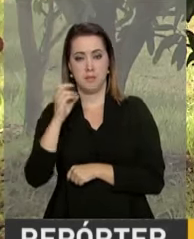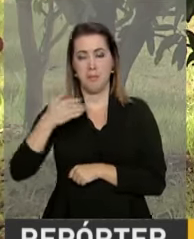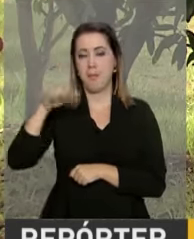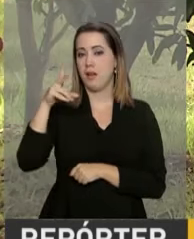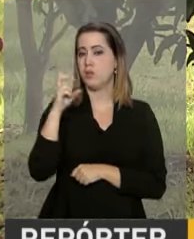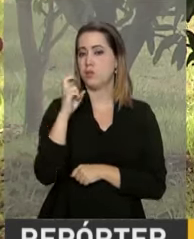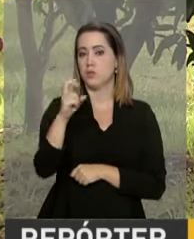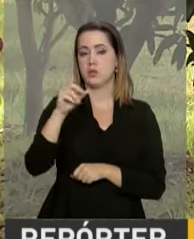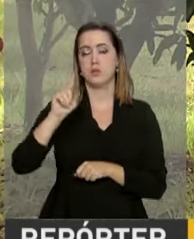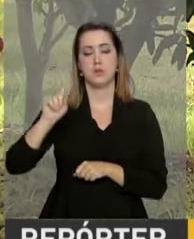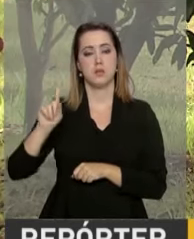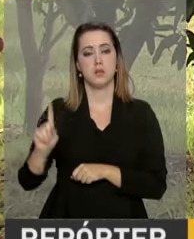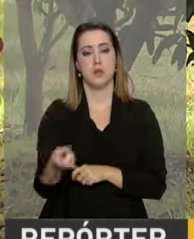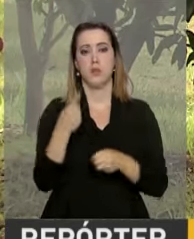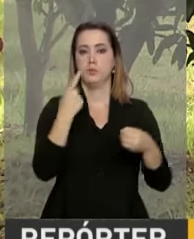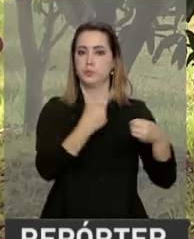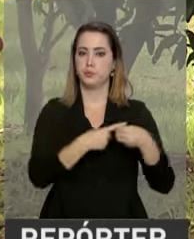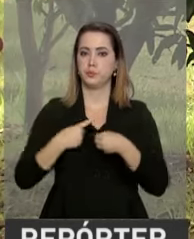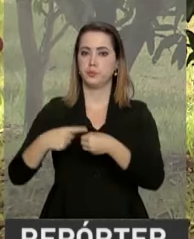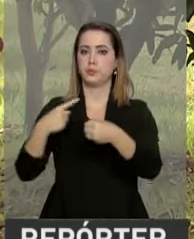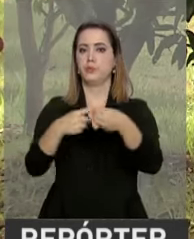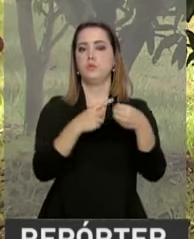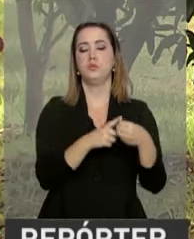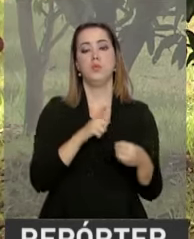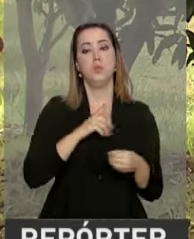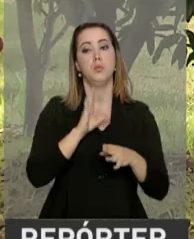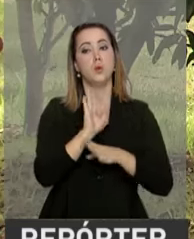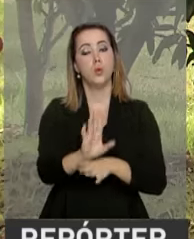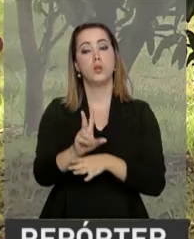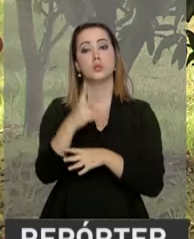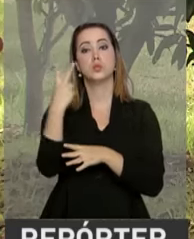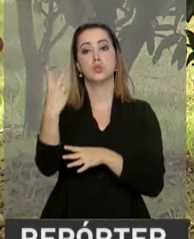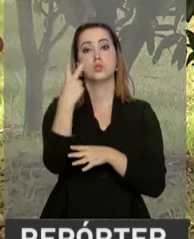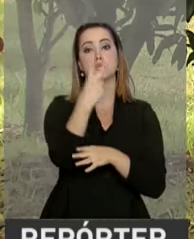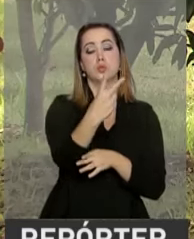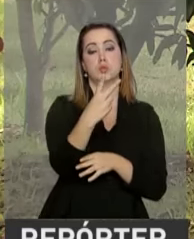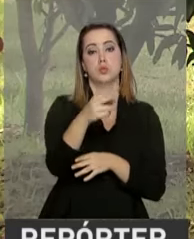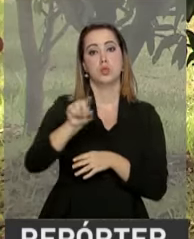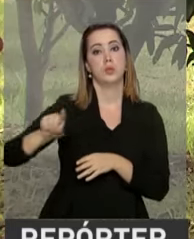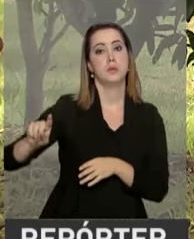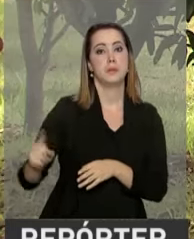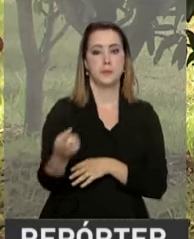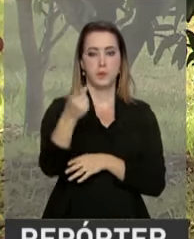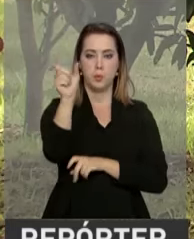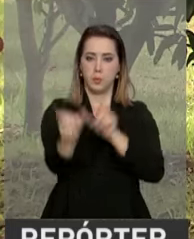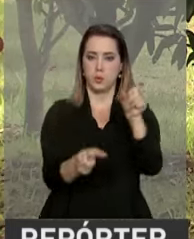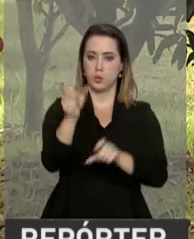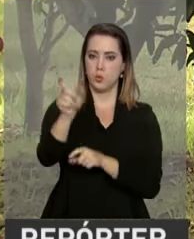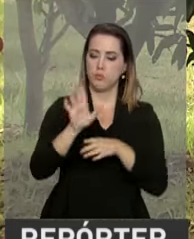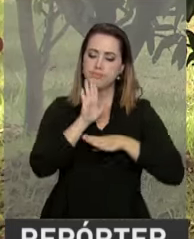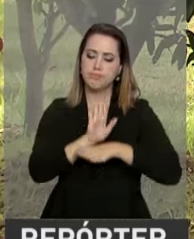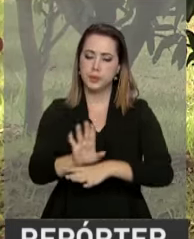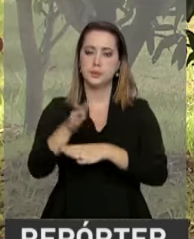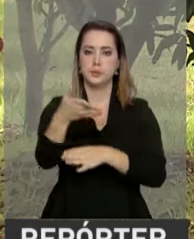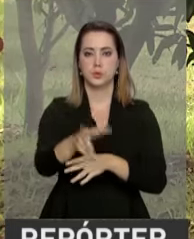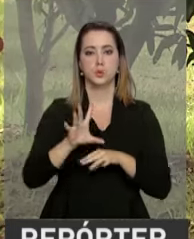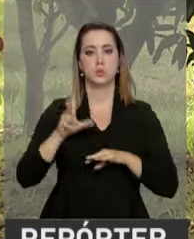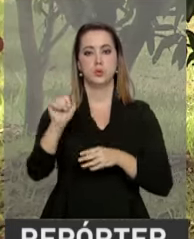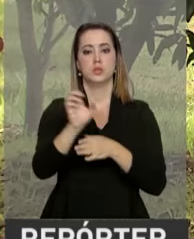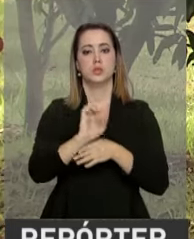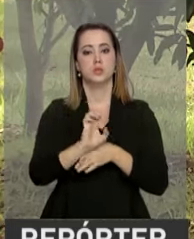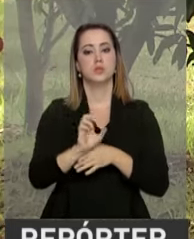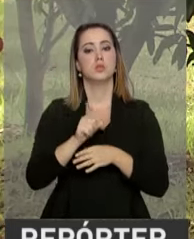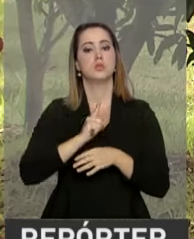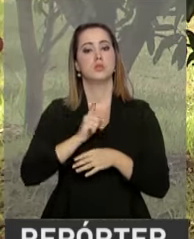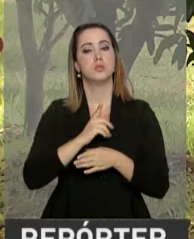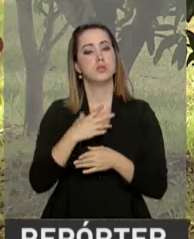5.565 municípios atendidos por mais de 22 mil técnicos. Todos os estados brasileiros vão receber recursos. O